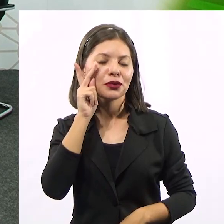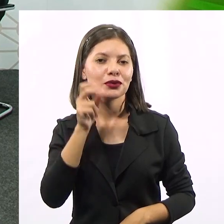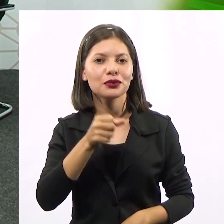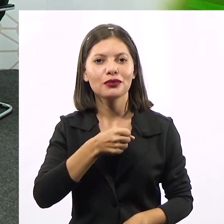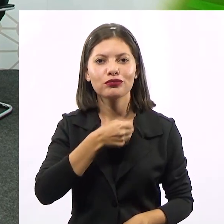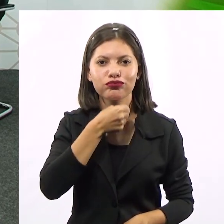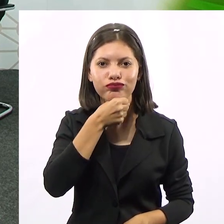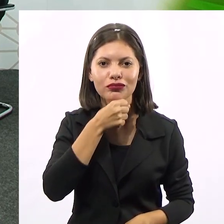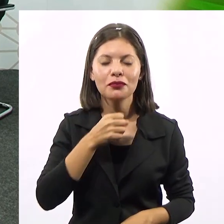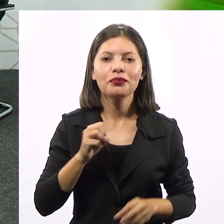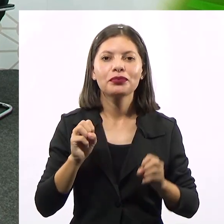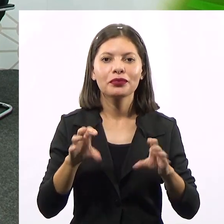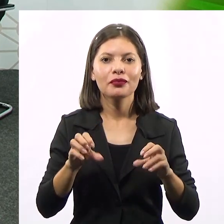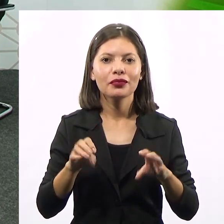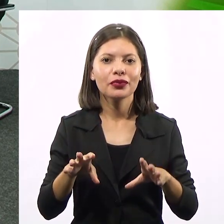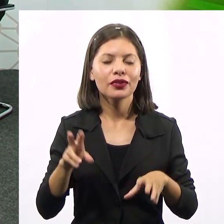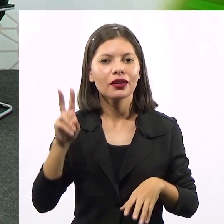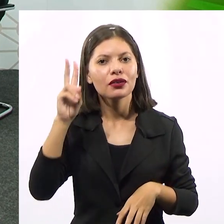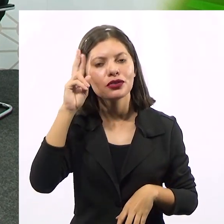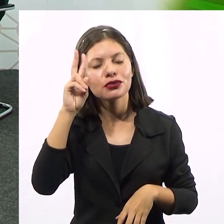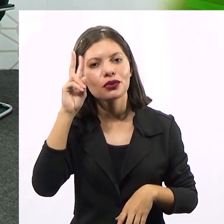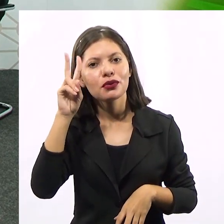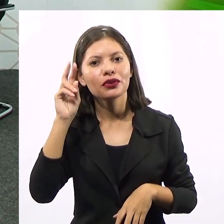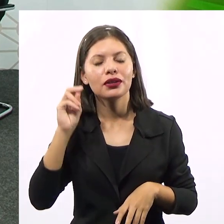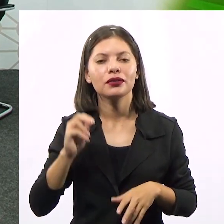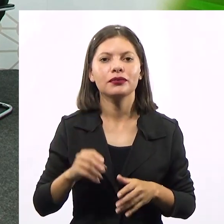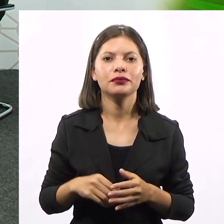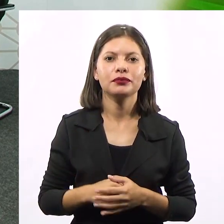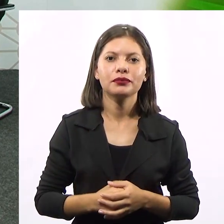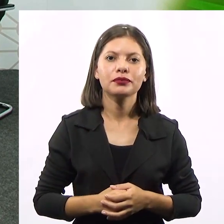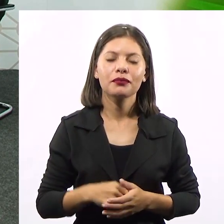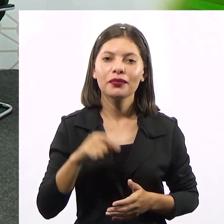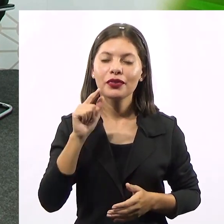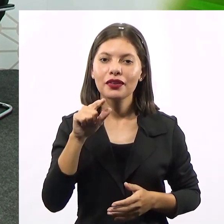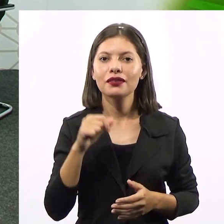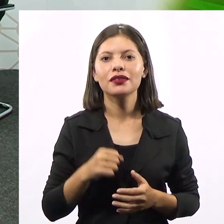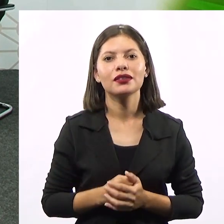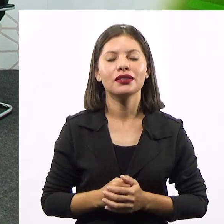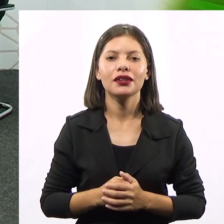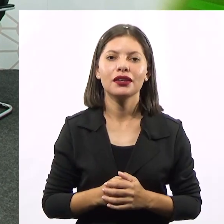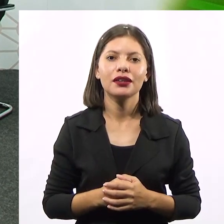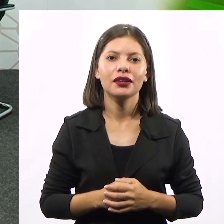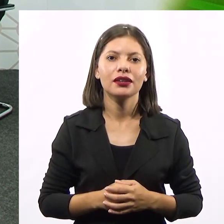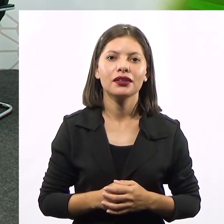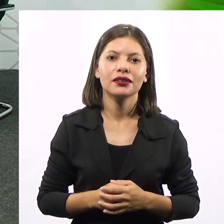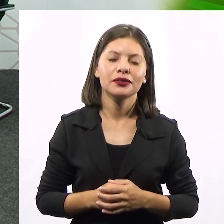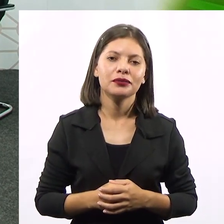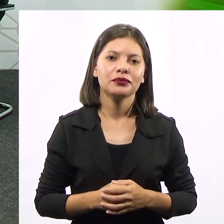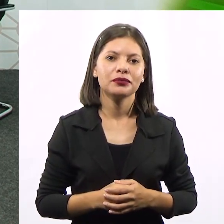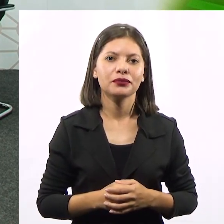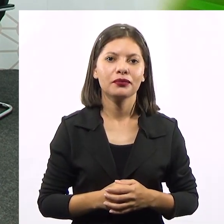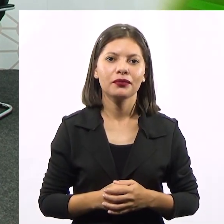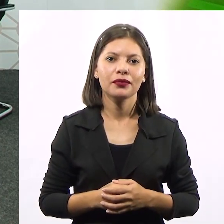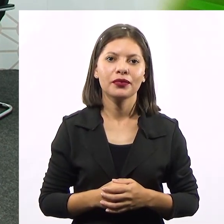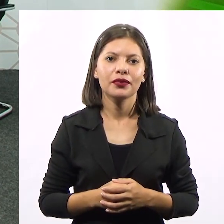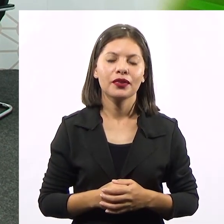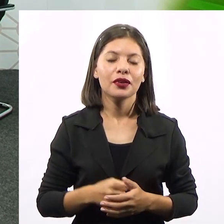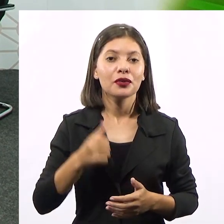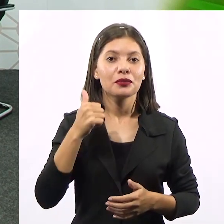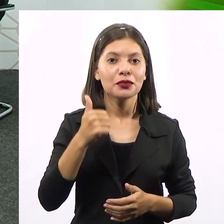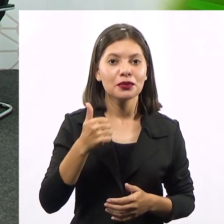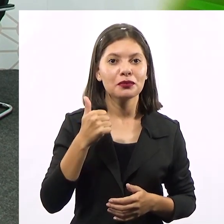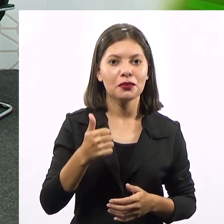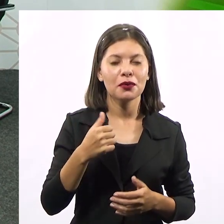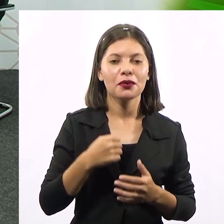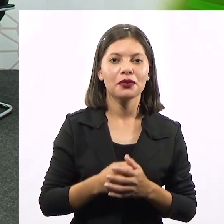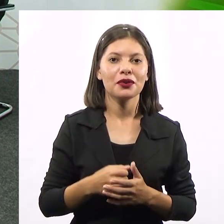Velho, também pela história da educação. E acredito que você, com certeza, só tem a ganhar,